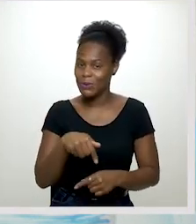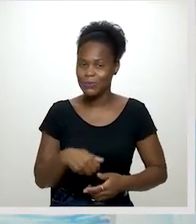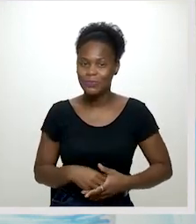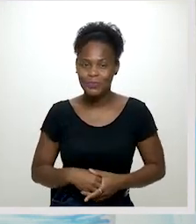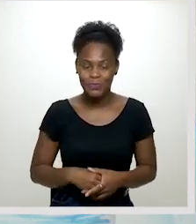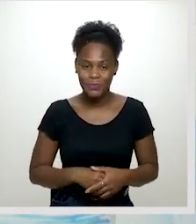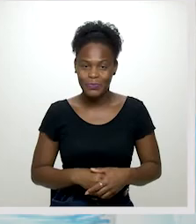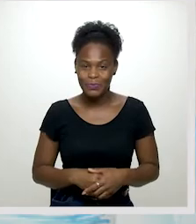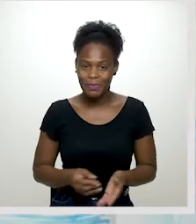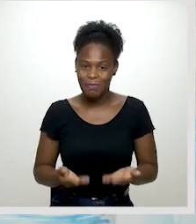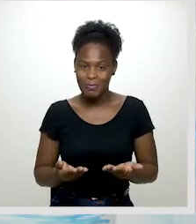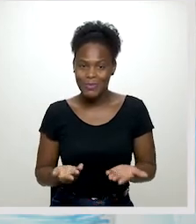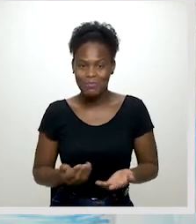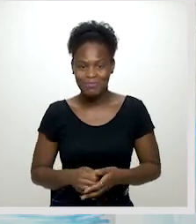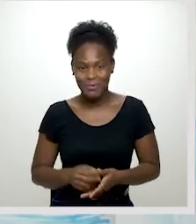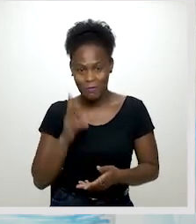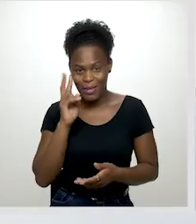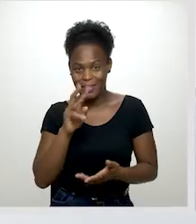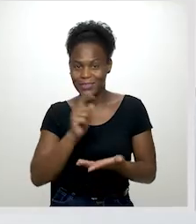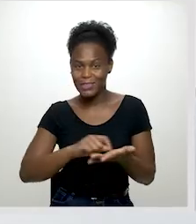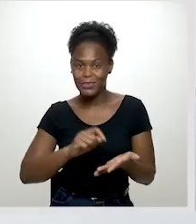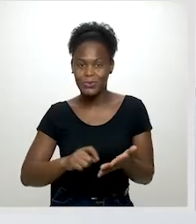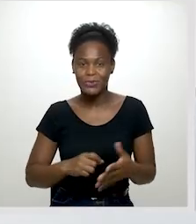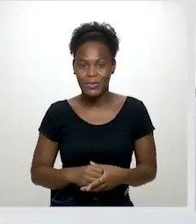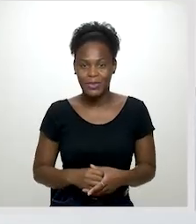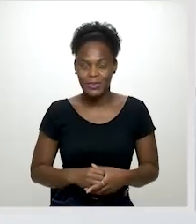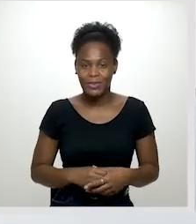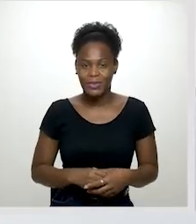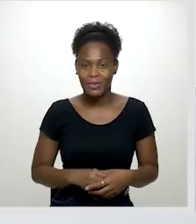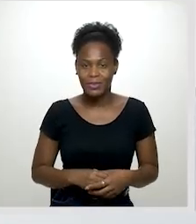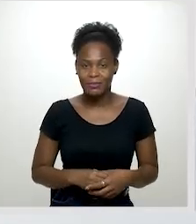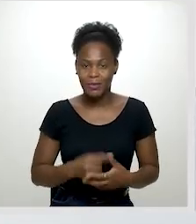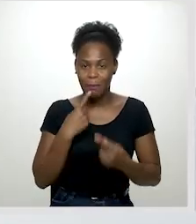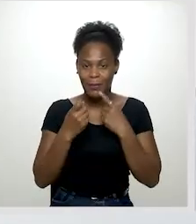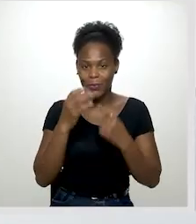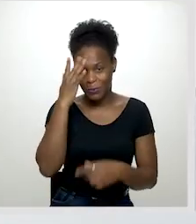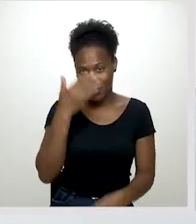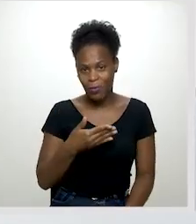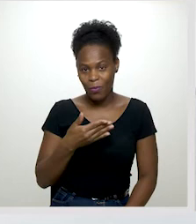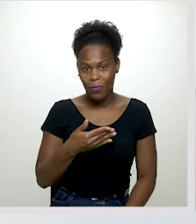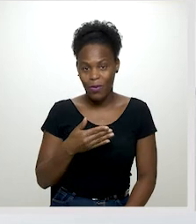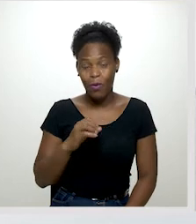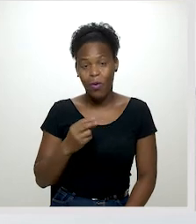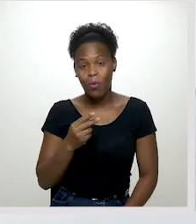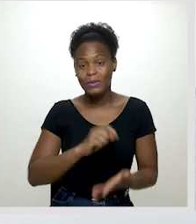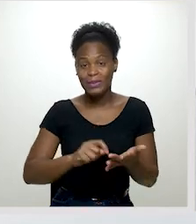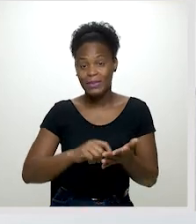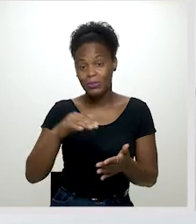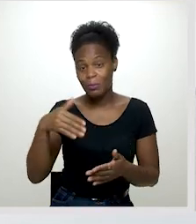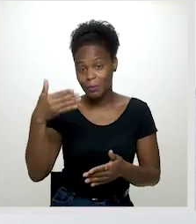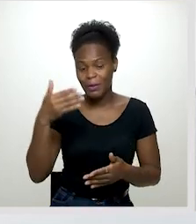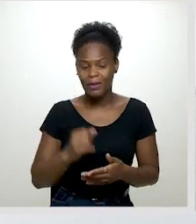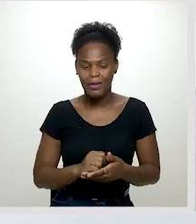dada hoje. Vamos embora, vamos ver o exercício. A primeira pergunta, ou o primeiro